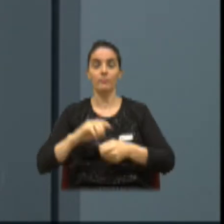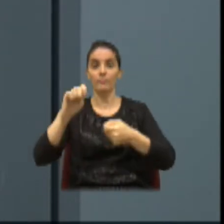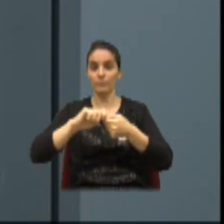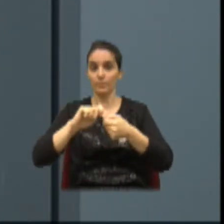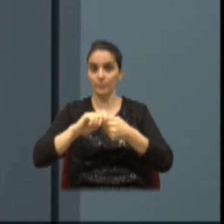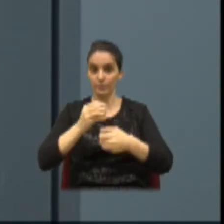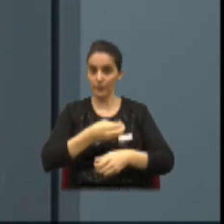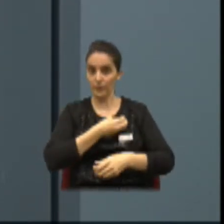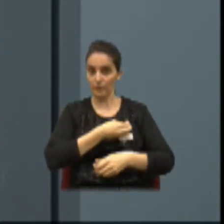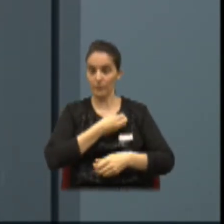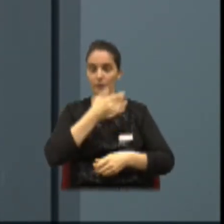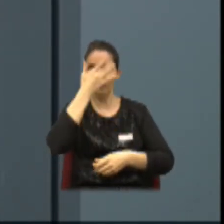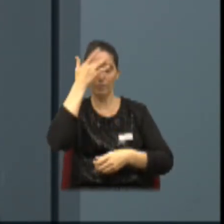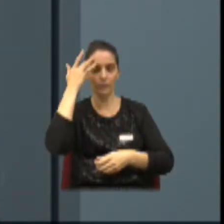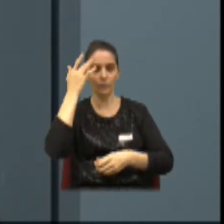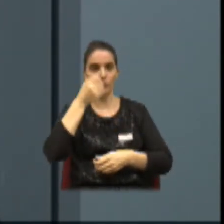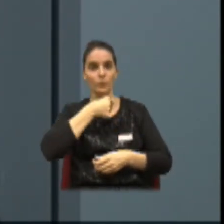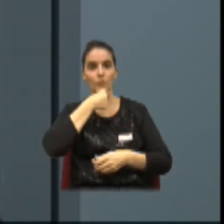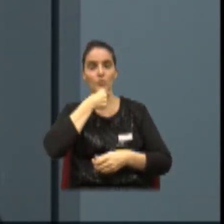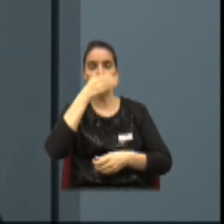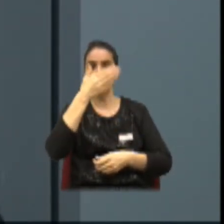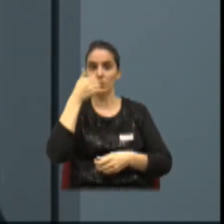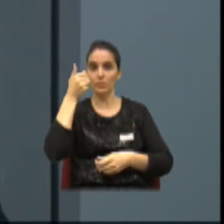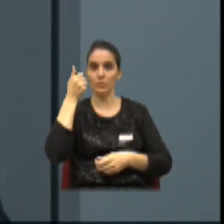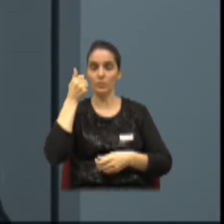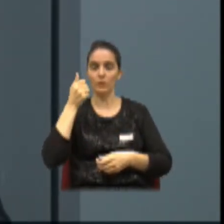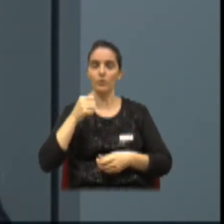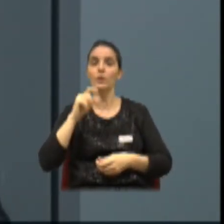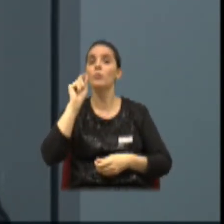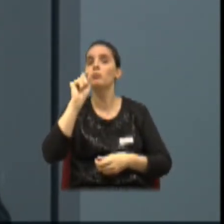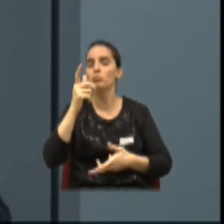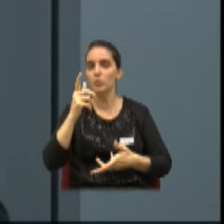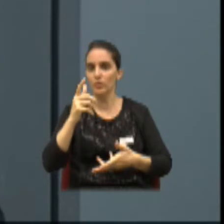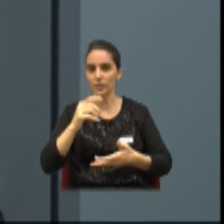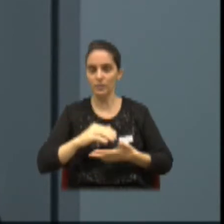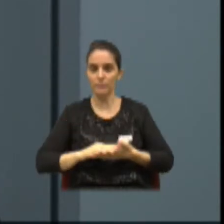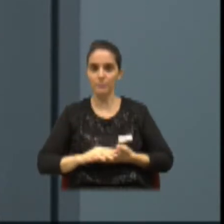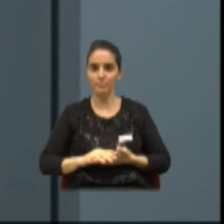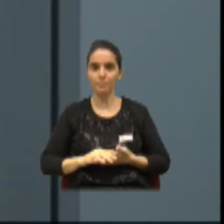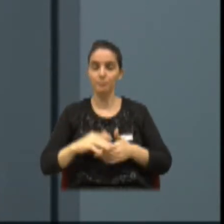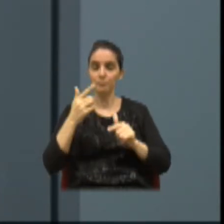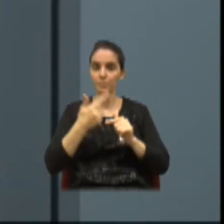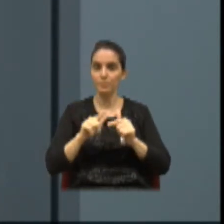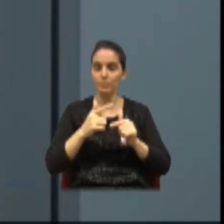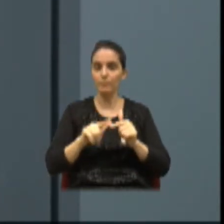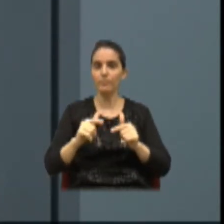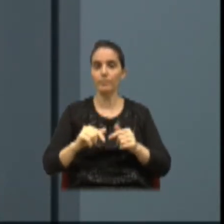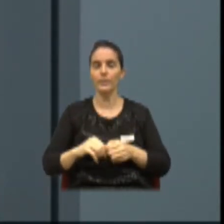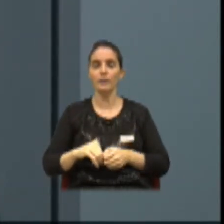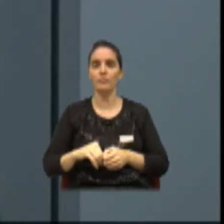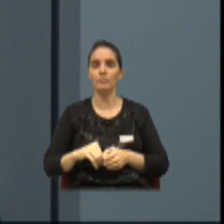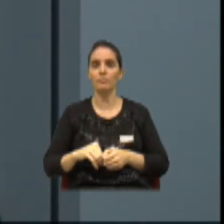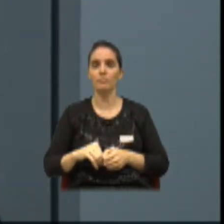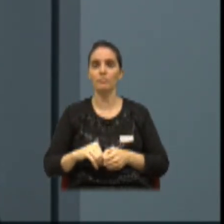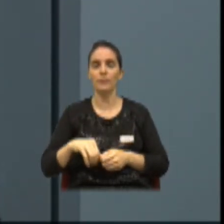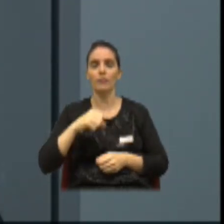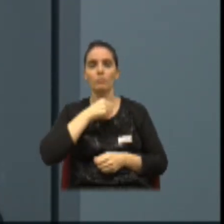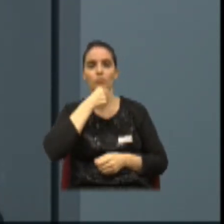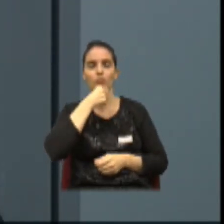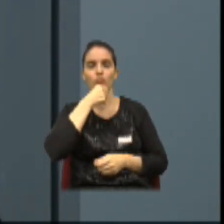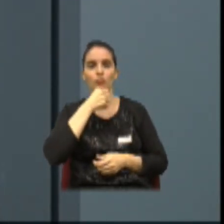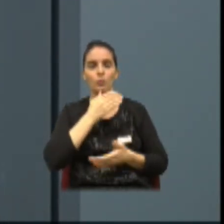dos nossos idosos é o declínio da funcionabilidade. O idoso, ele começa a ter uma condição